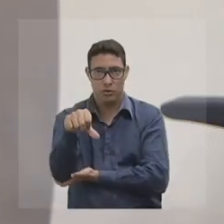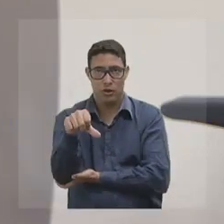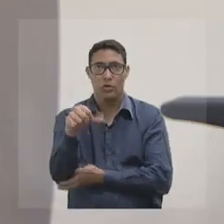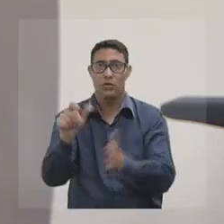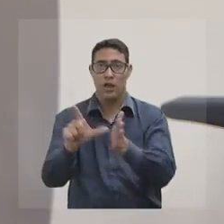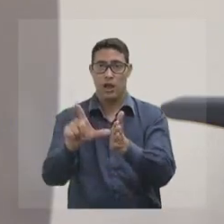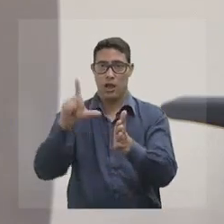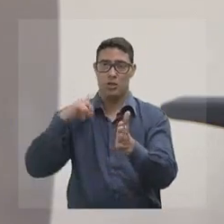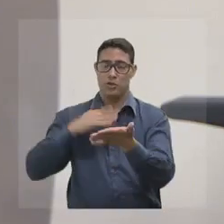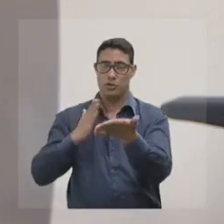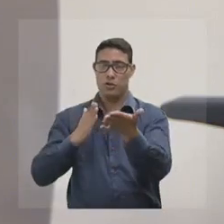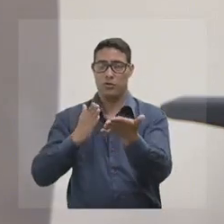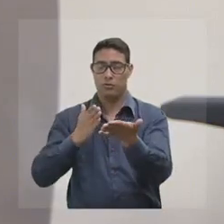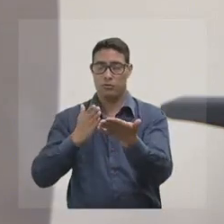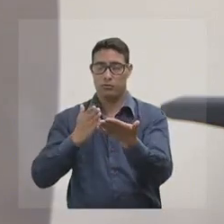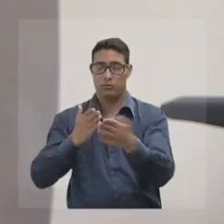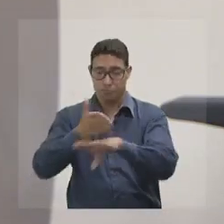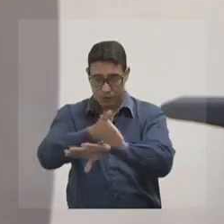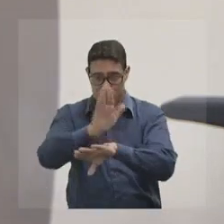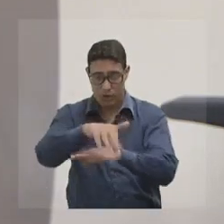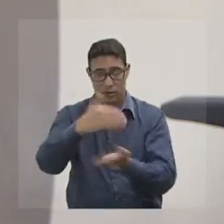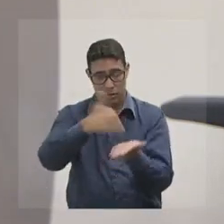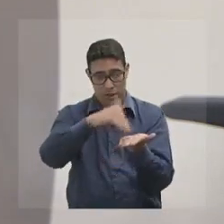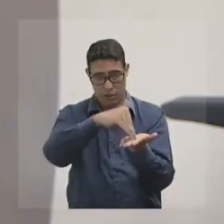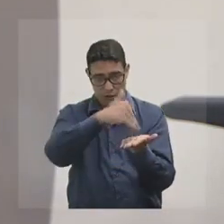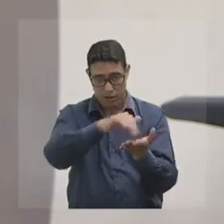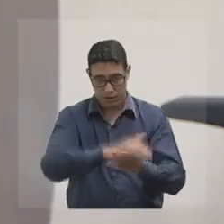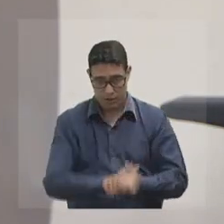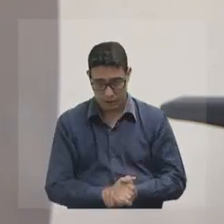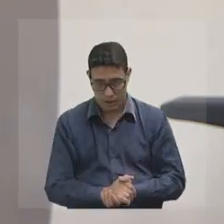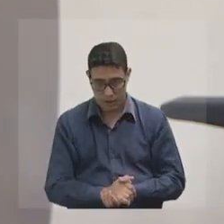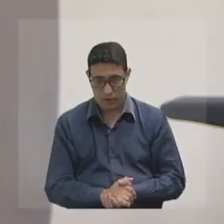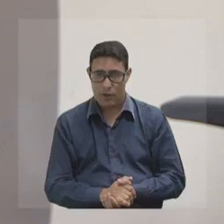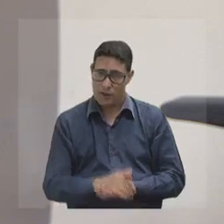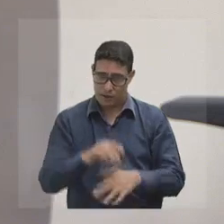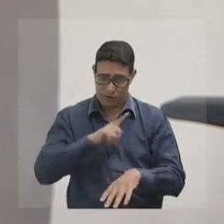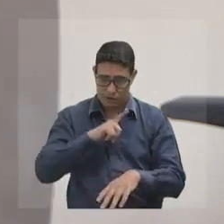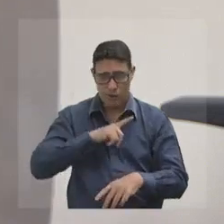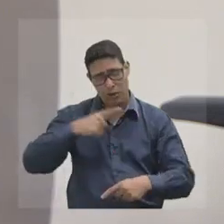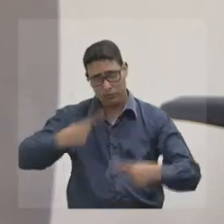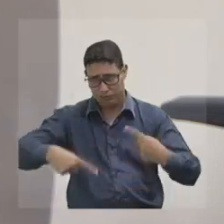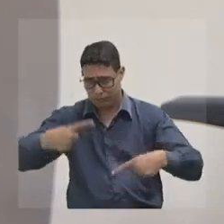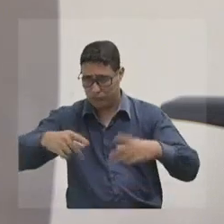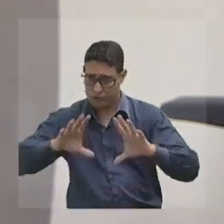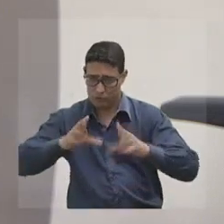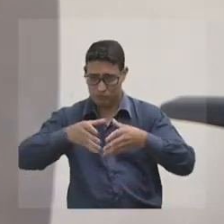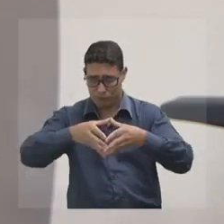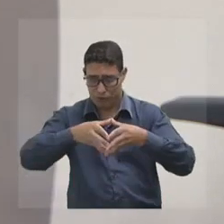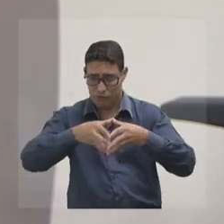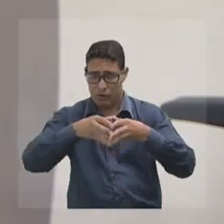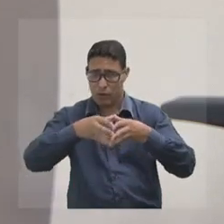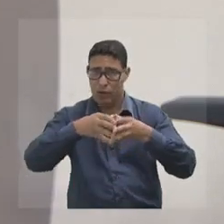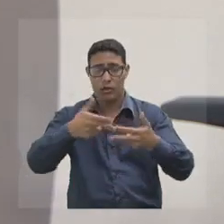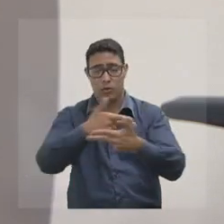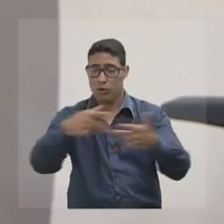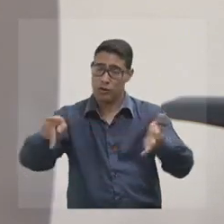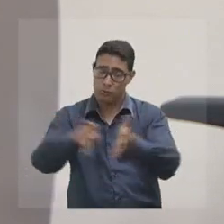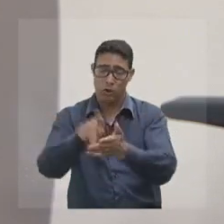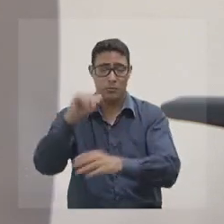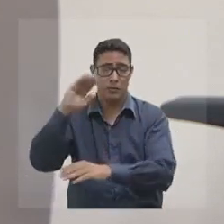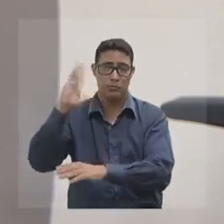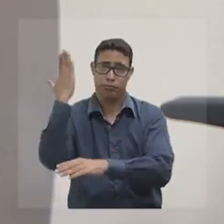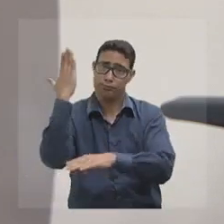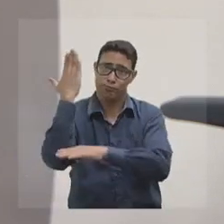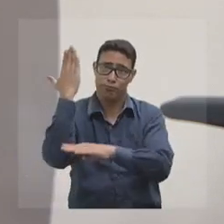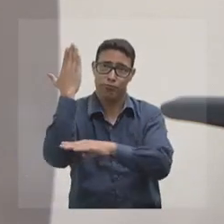eu chegar a secretaria e recentemente Deputado eu tenho discutido muito com a equipe a questão de desmatamento e as ações